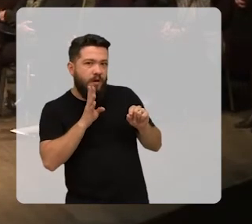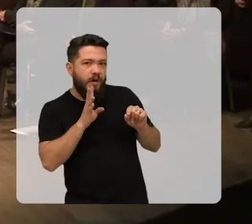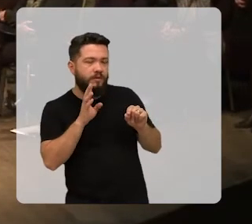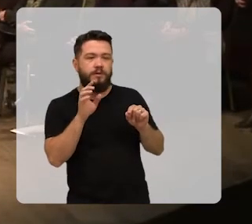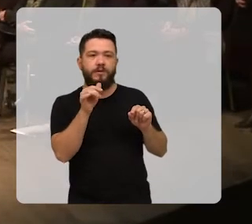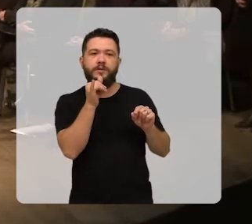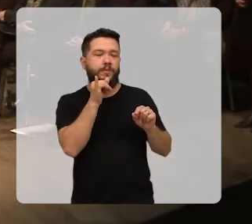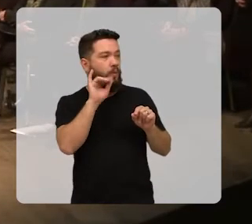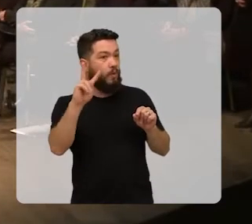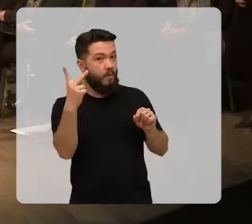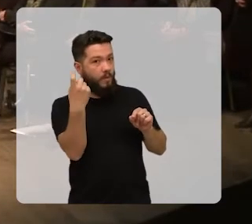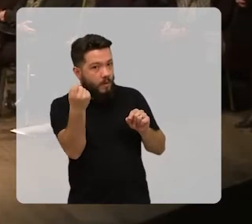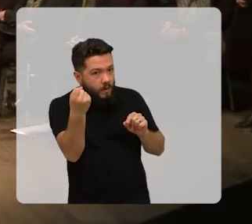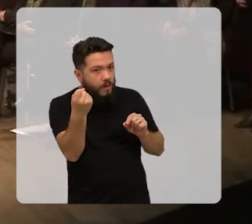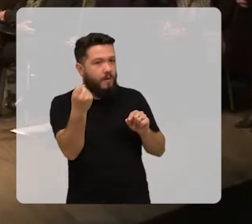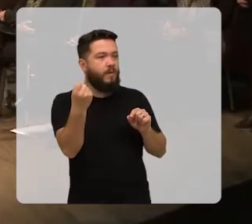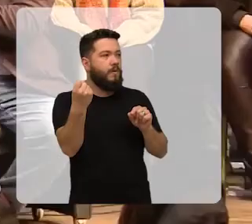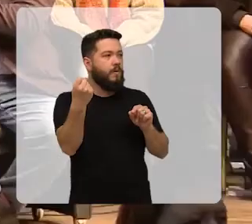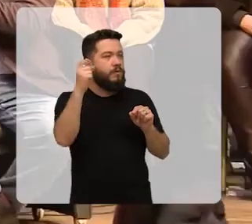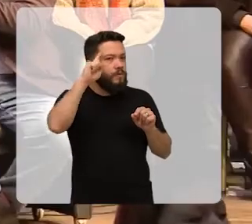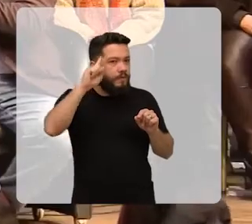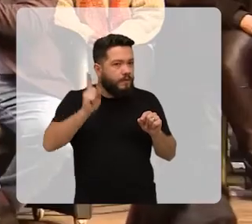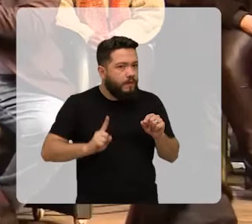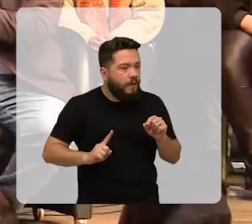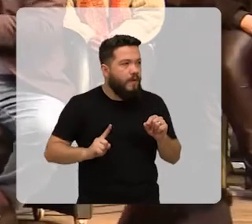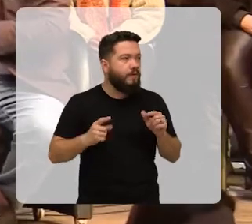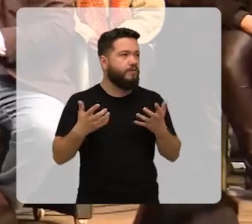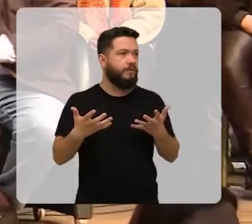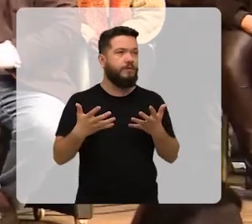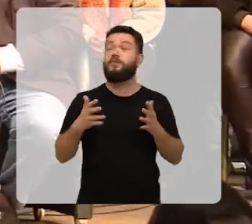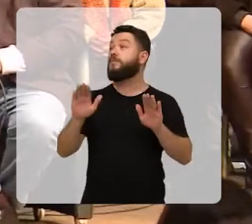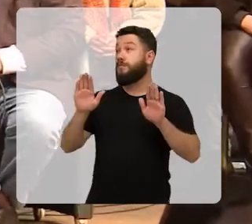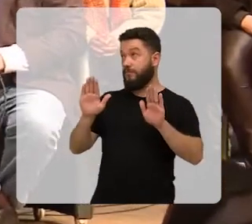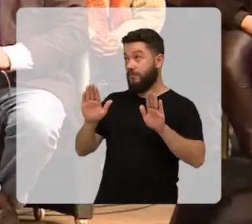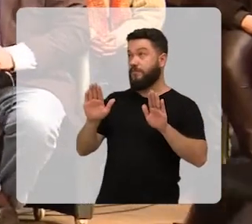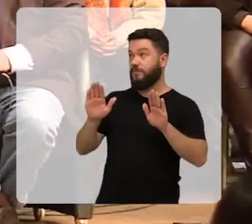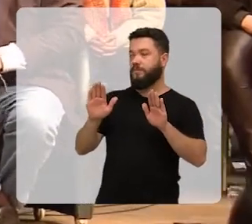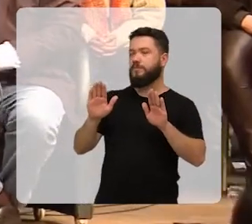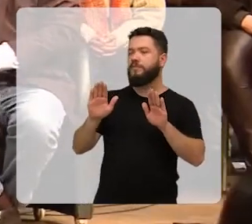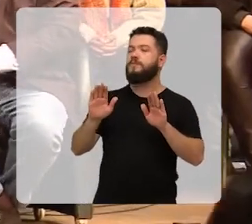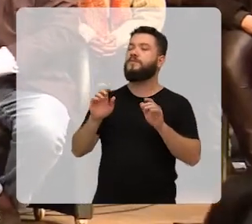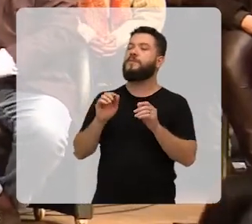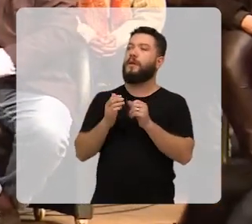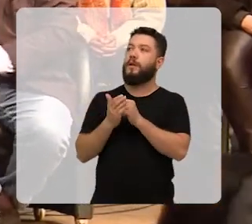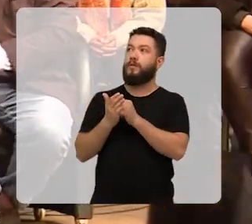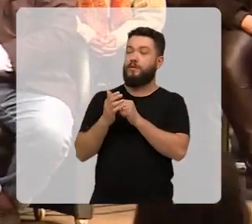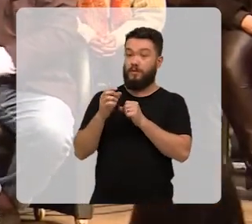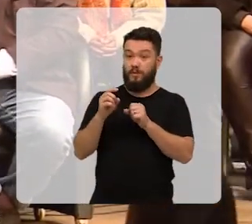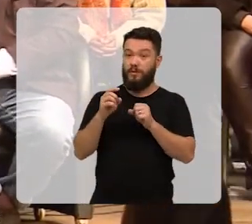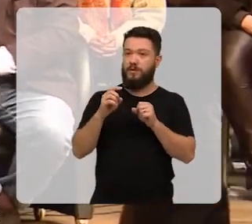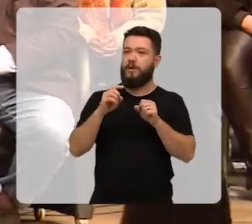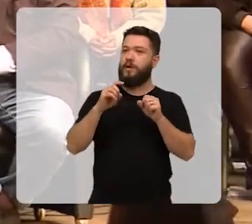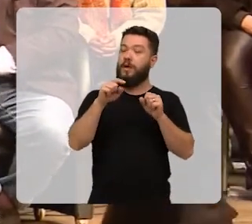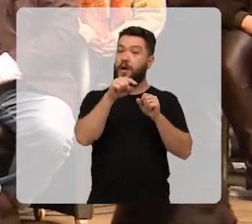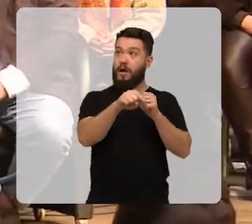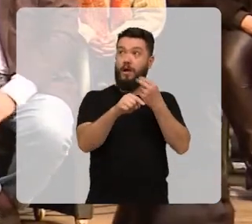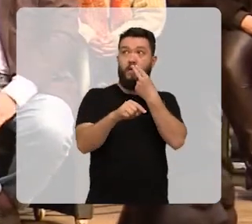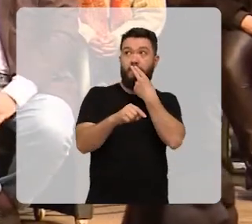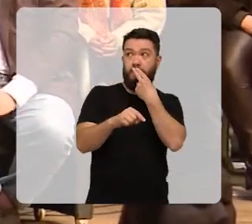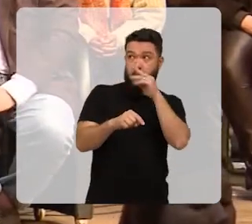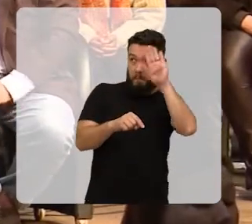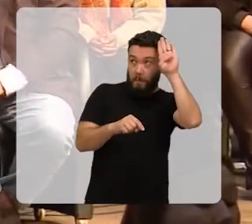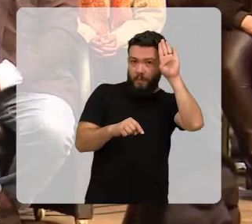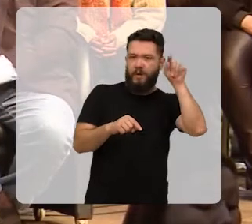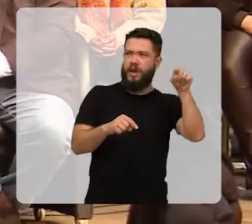homossexuais deficientes basicamente basicamente a filosofia das